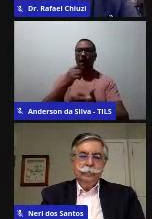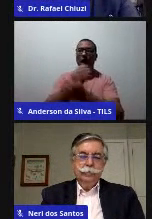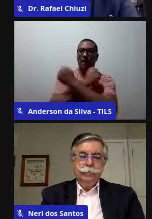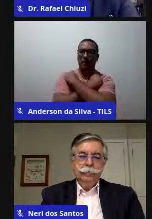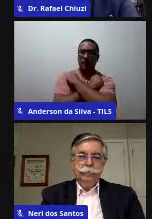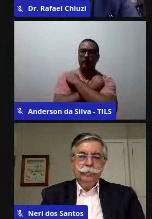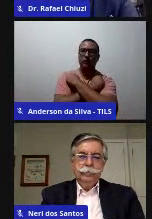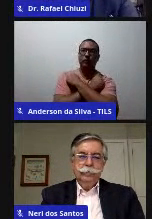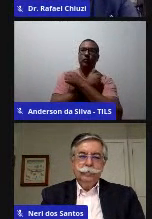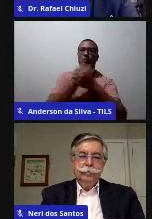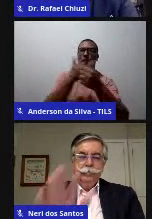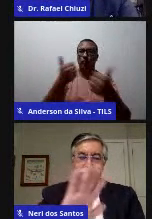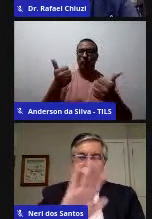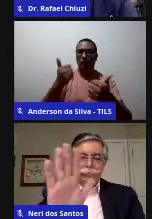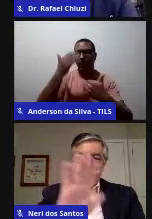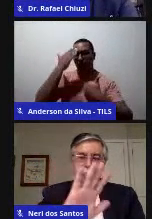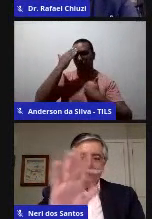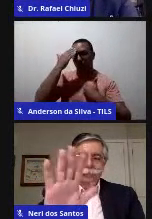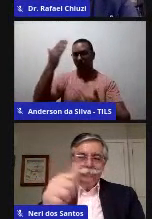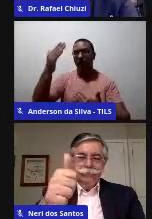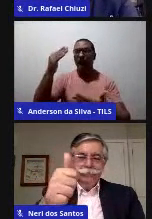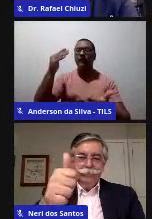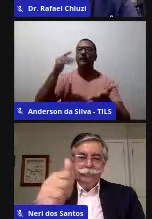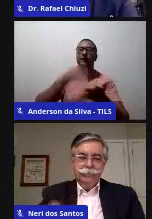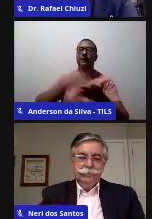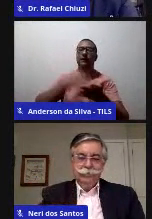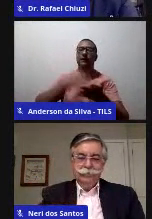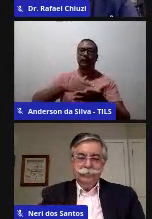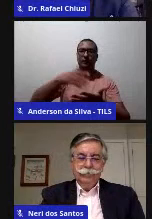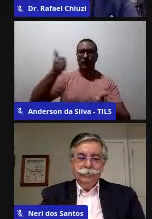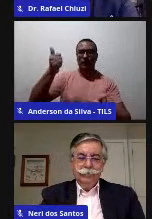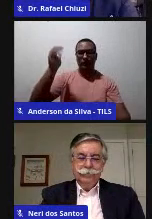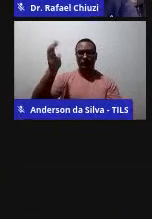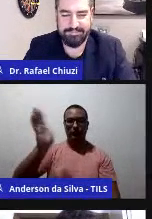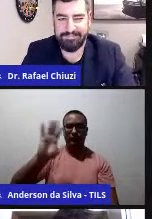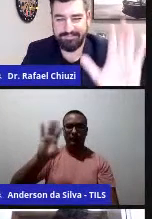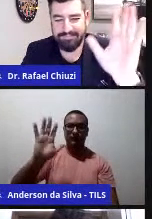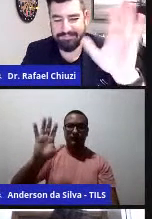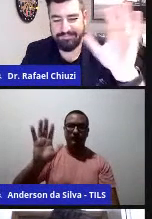todos. Valeu. Até a próxima. Tchau, tchau, gente.